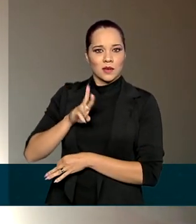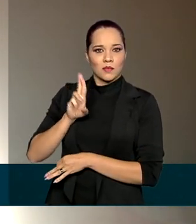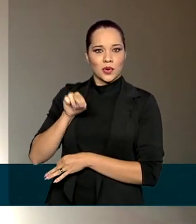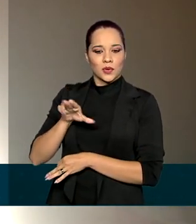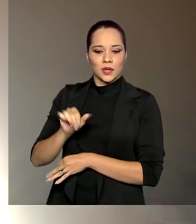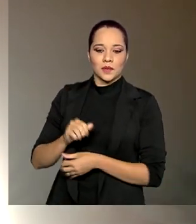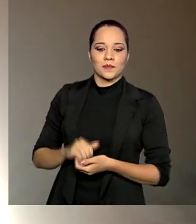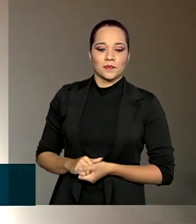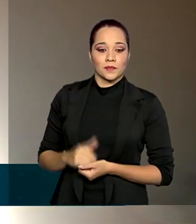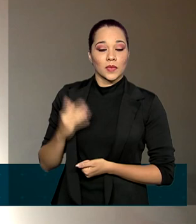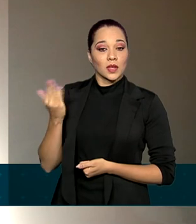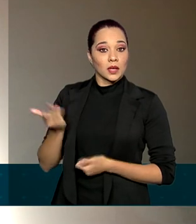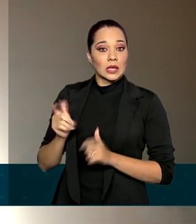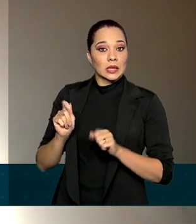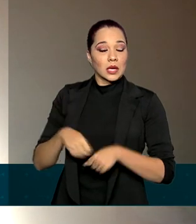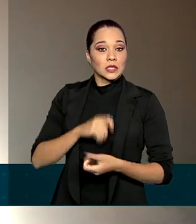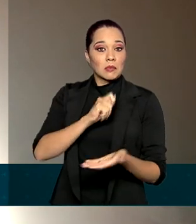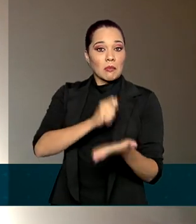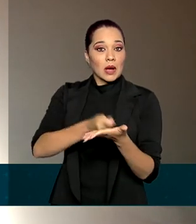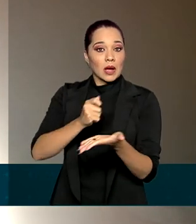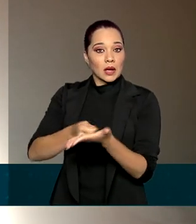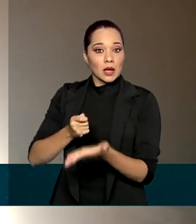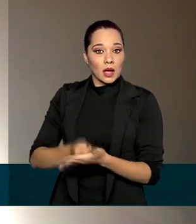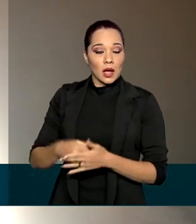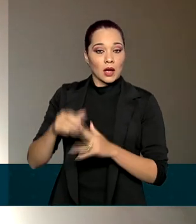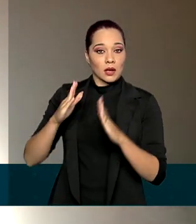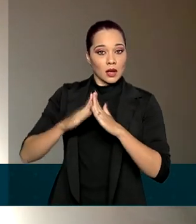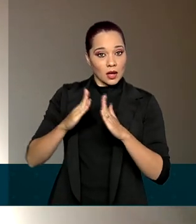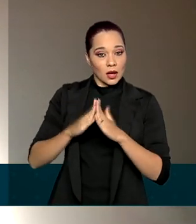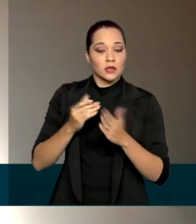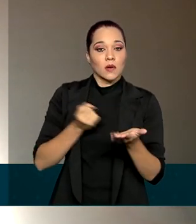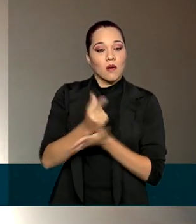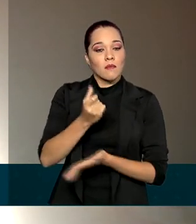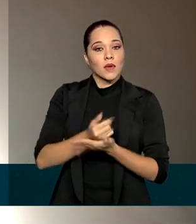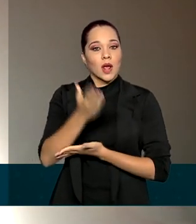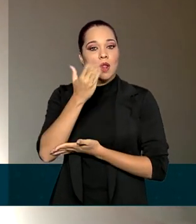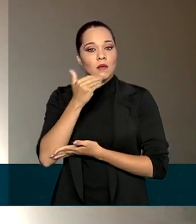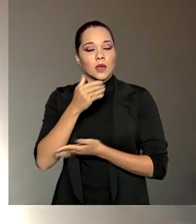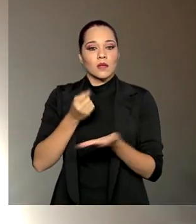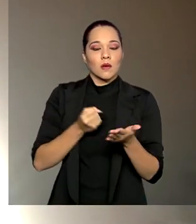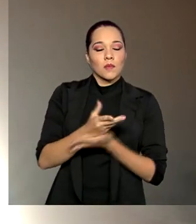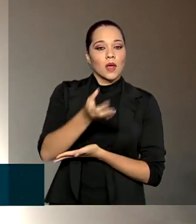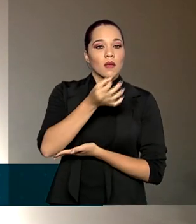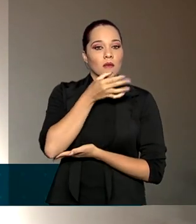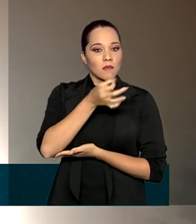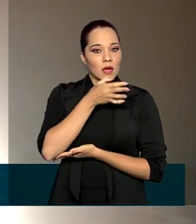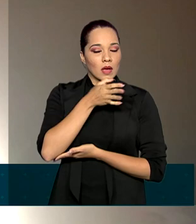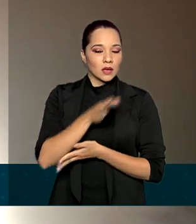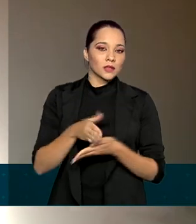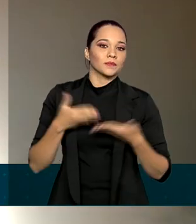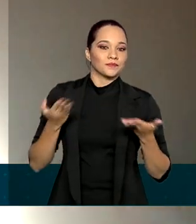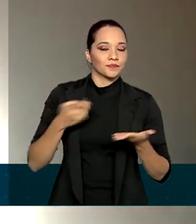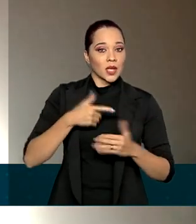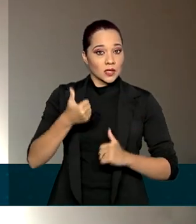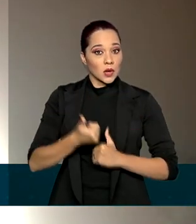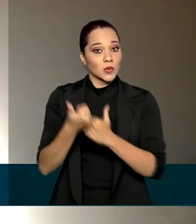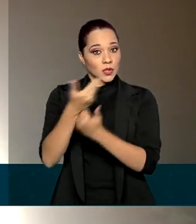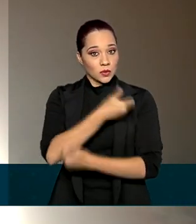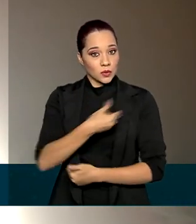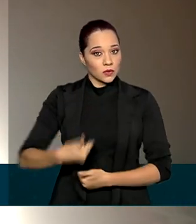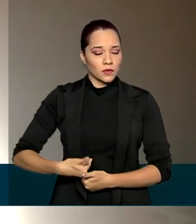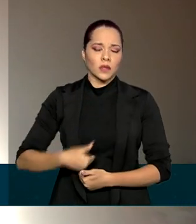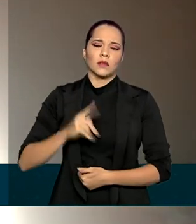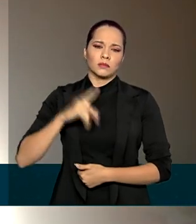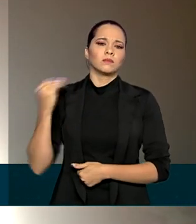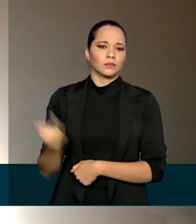forma de pagar as contas de casa, comprar alimento, comprar remédio. Então, esse auxílio do governo é